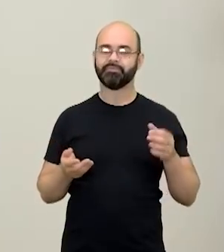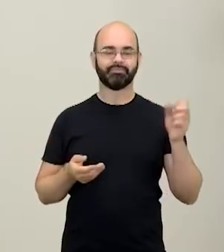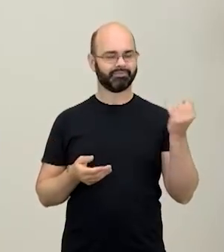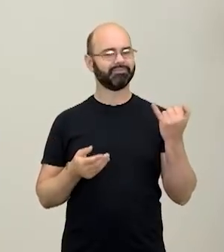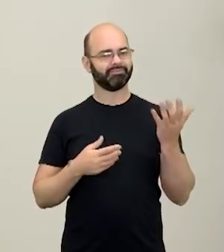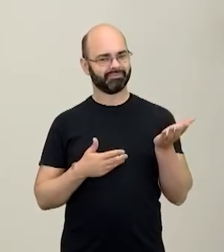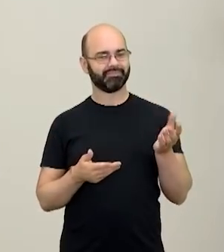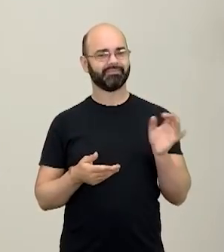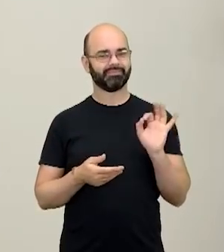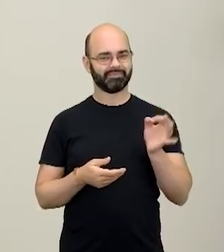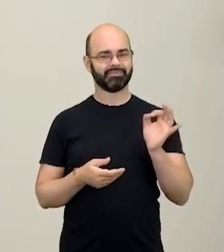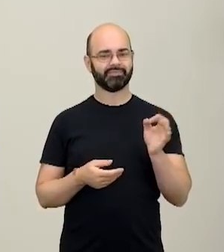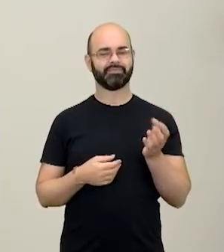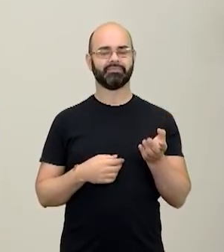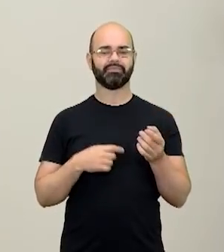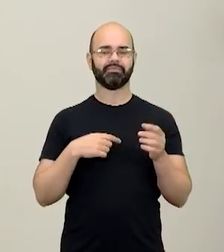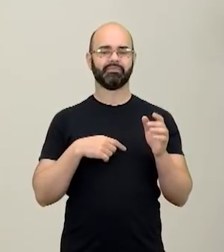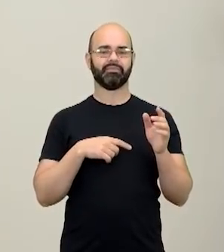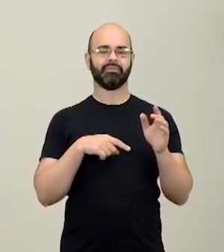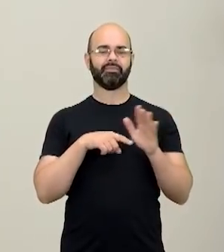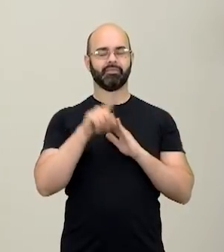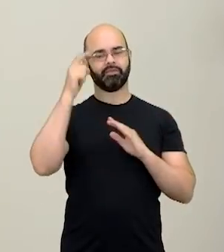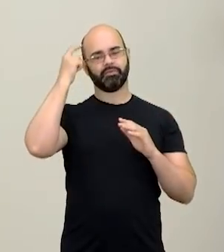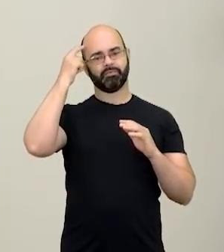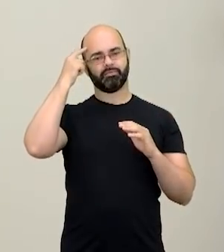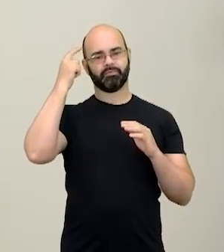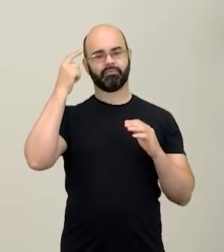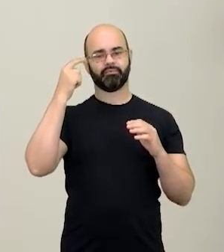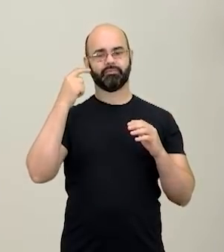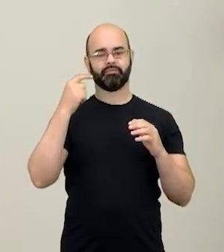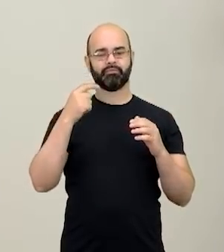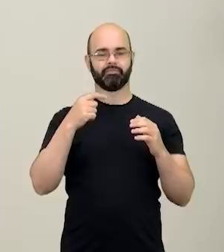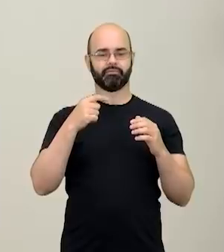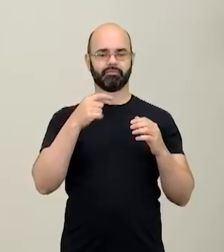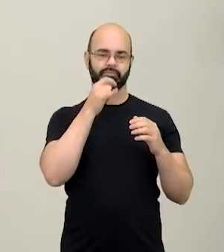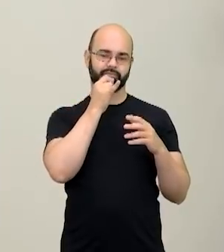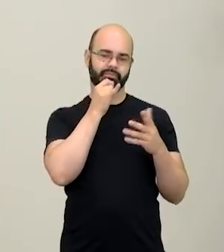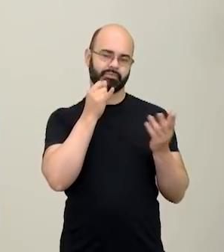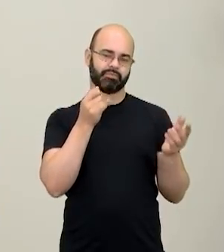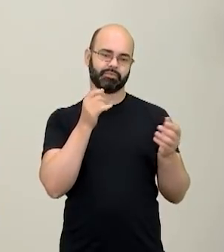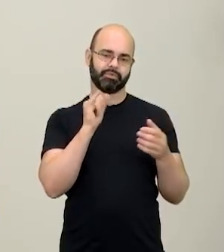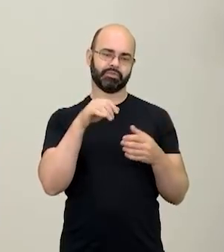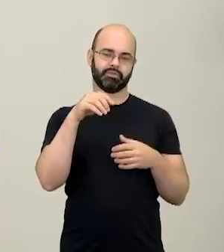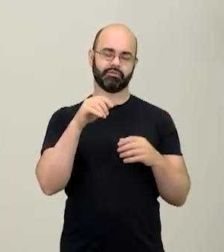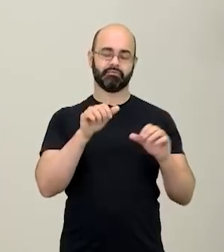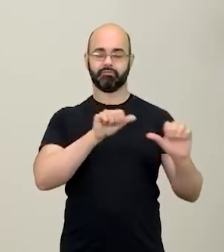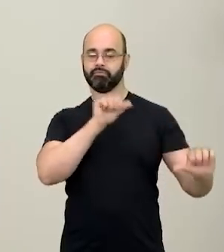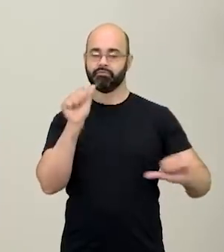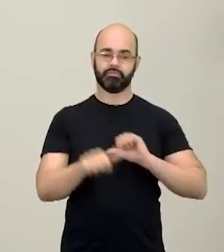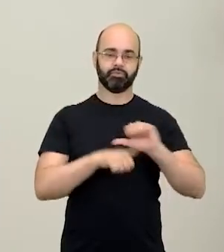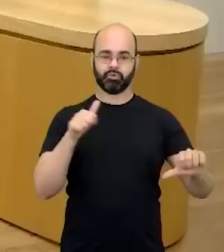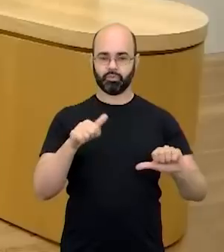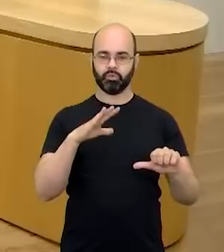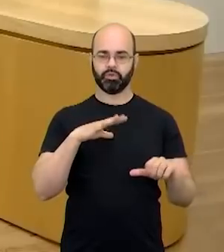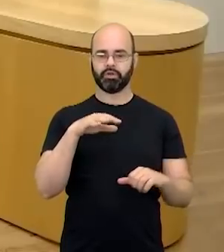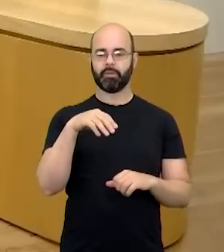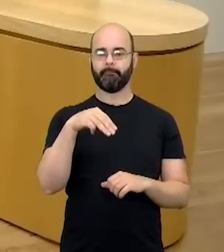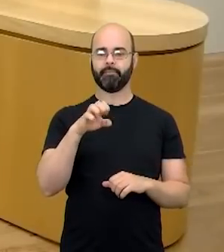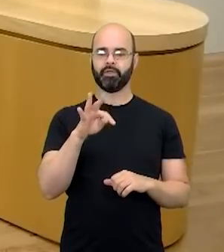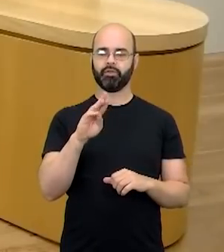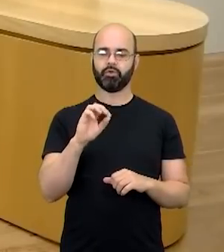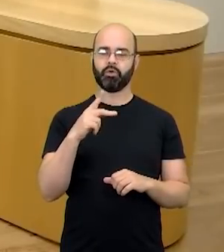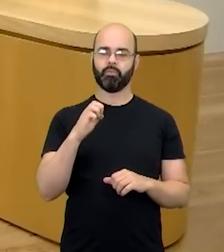ia te perguntar nessa relação, né? Eu acho que tornando, no caso, essa metrópole, né, virando, atrai mais empresas,